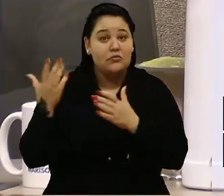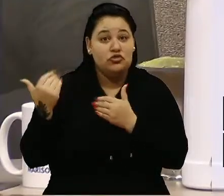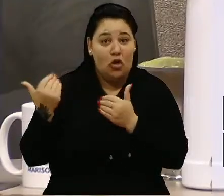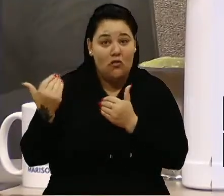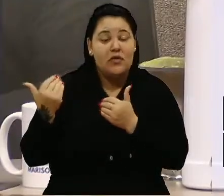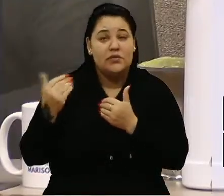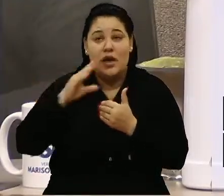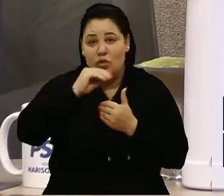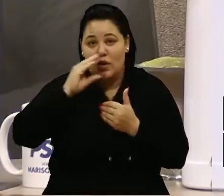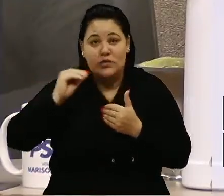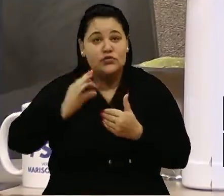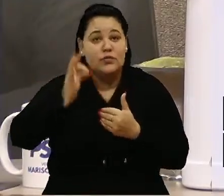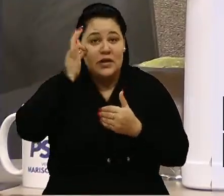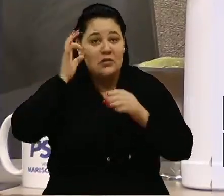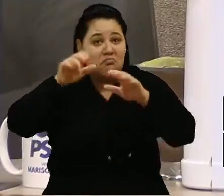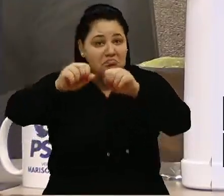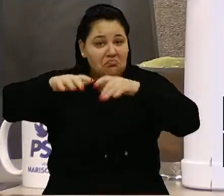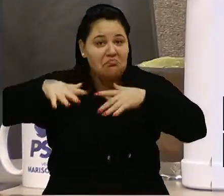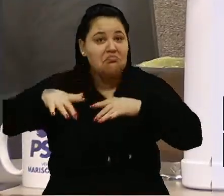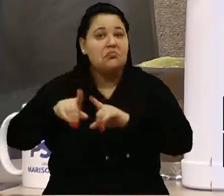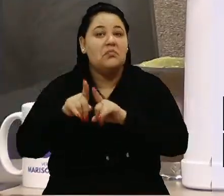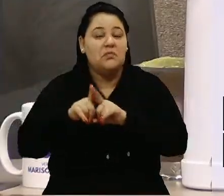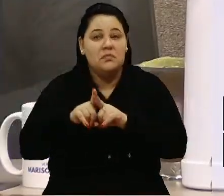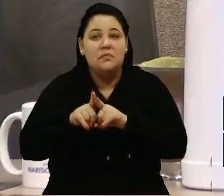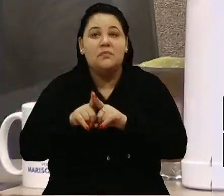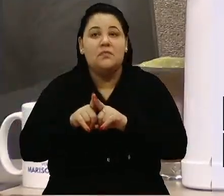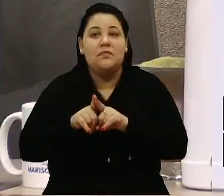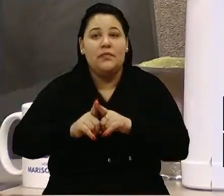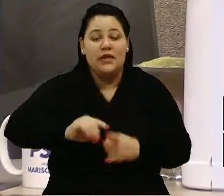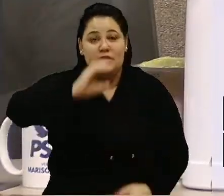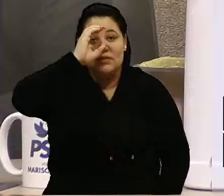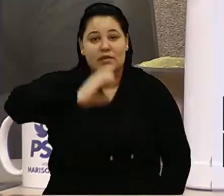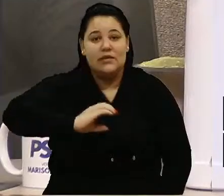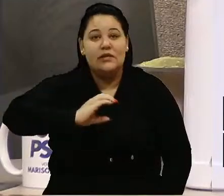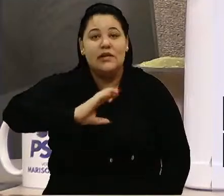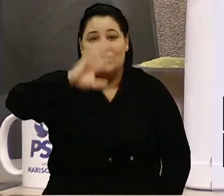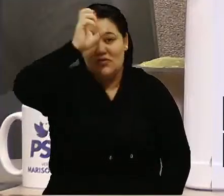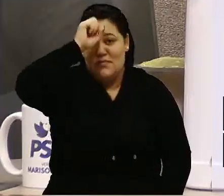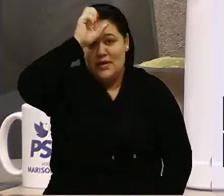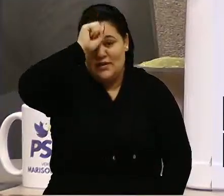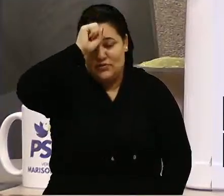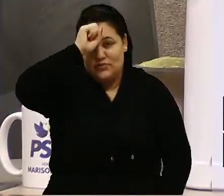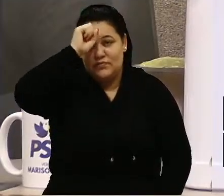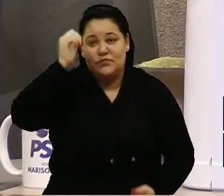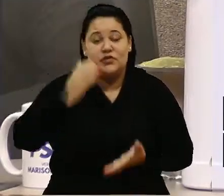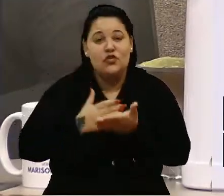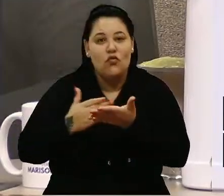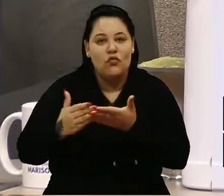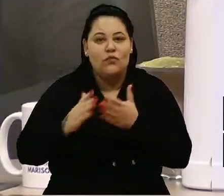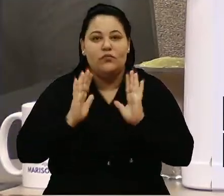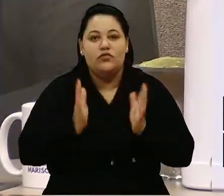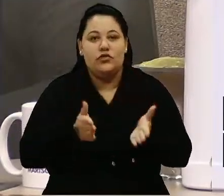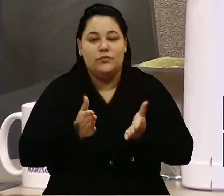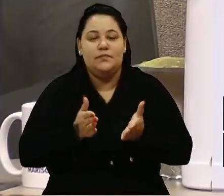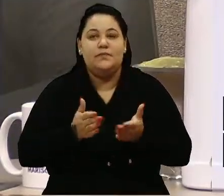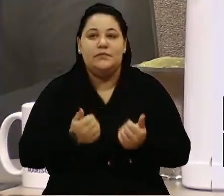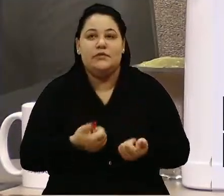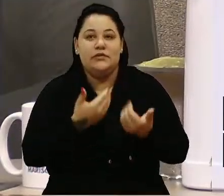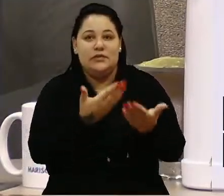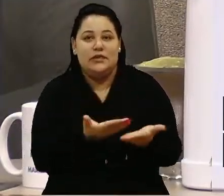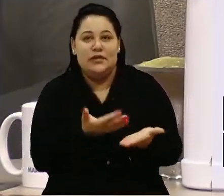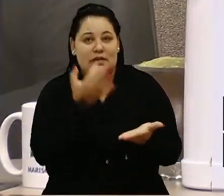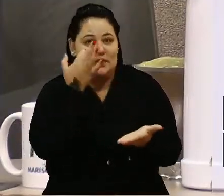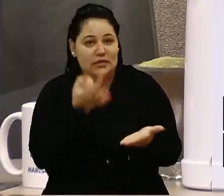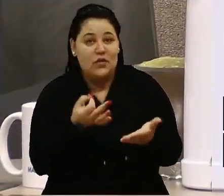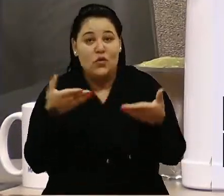adolescentes aqui presentes no plenário. É cidadania que a gente aprende desde cedo, né? Estender os braços para o outro. Hoje é dia de